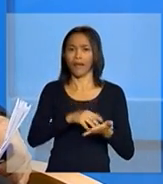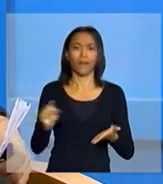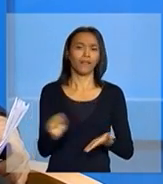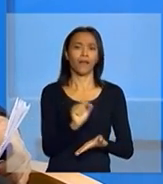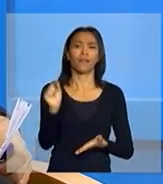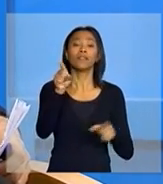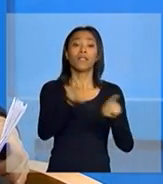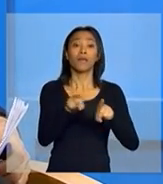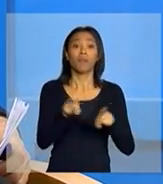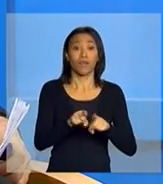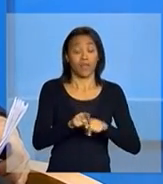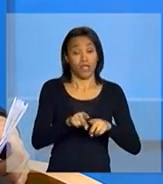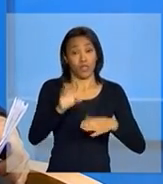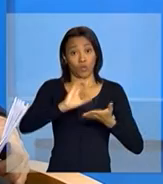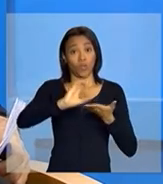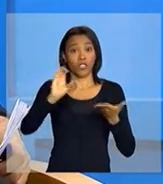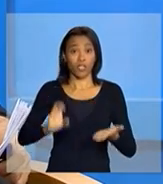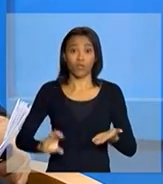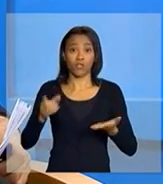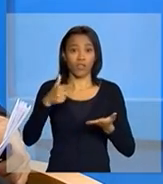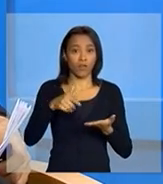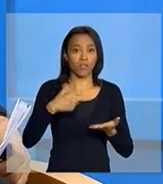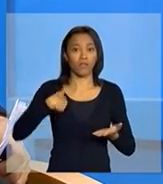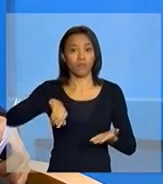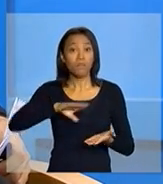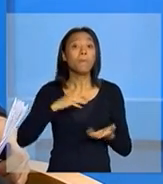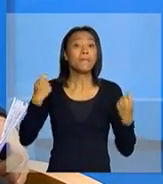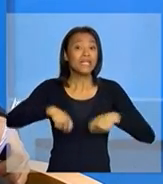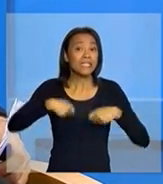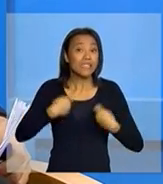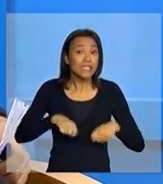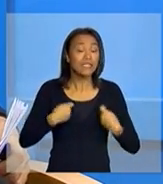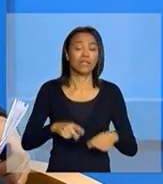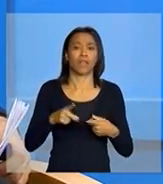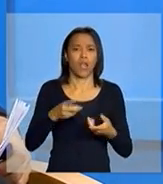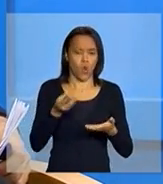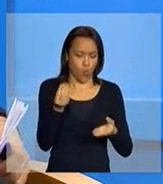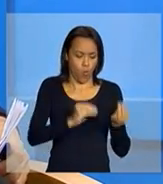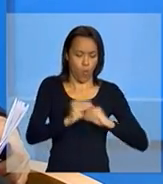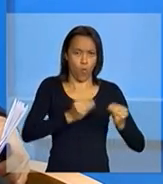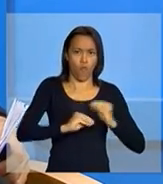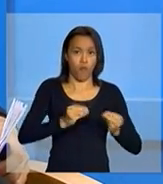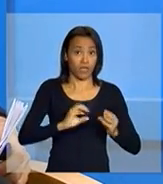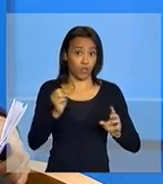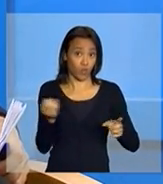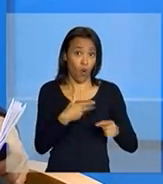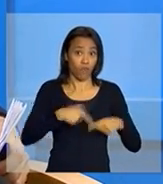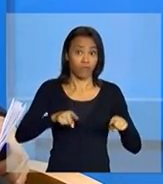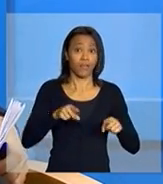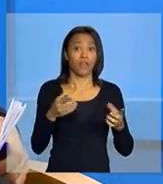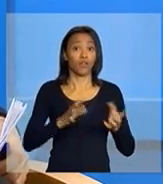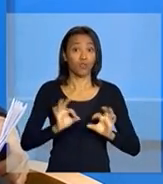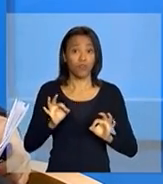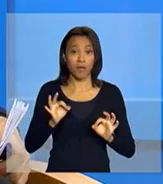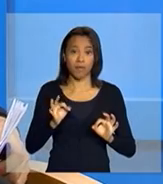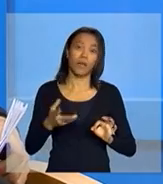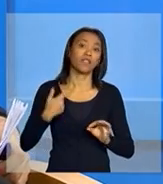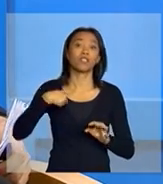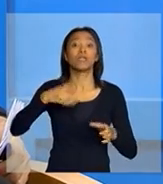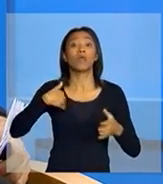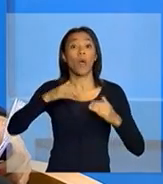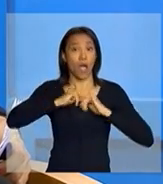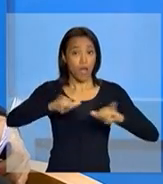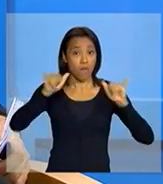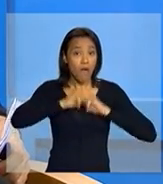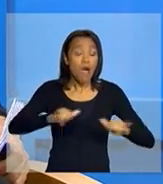conselhos de assistência precisam estar com seus dados atualizados no cadsuas o acesso